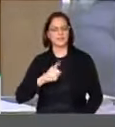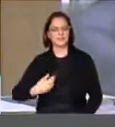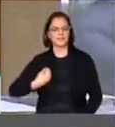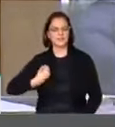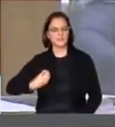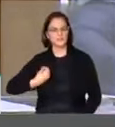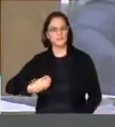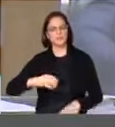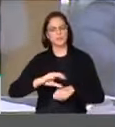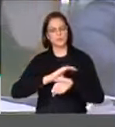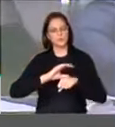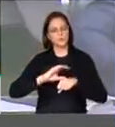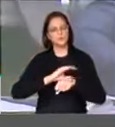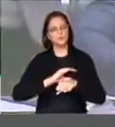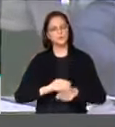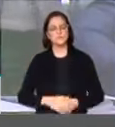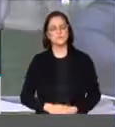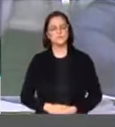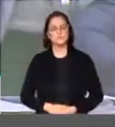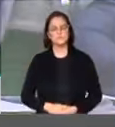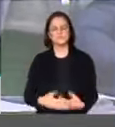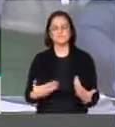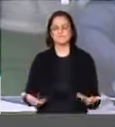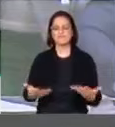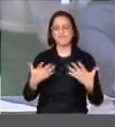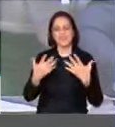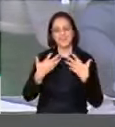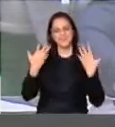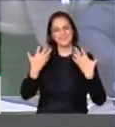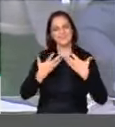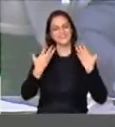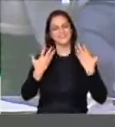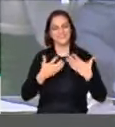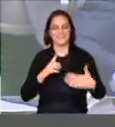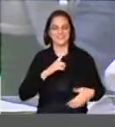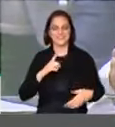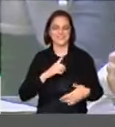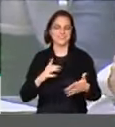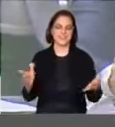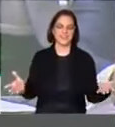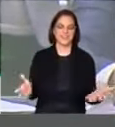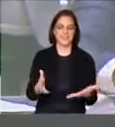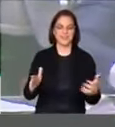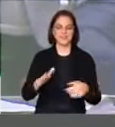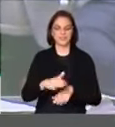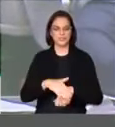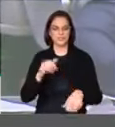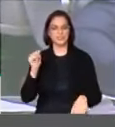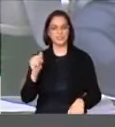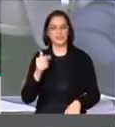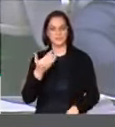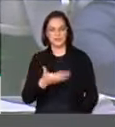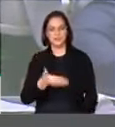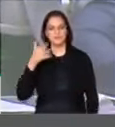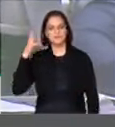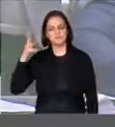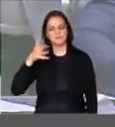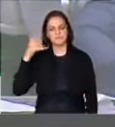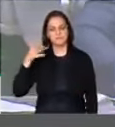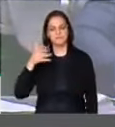na nossa Constituição. Então, é com muita alegria que eu passo a palavra para a